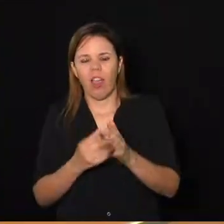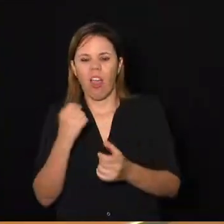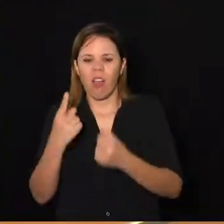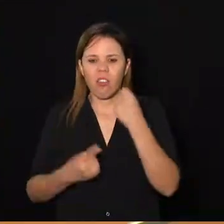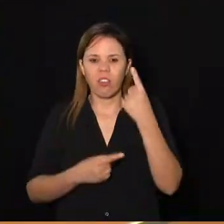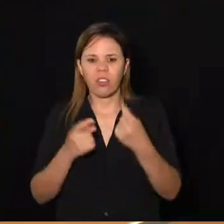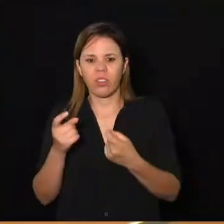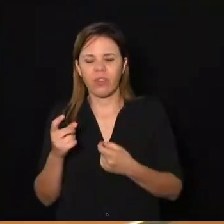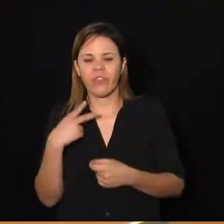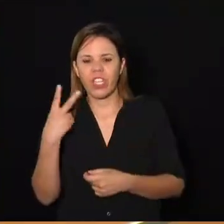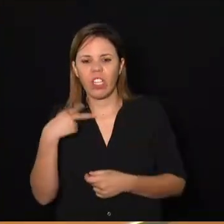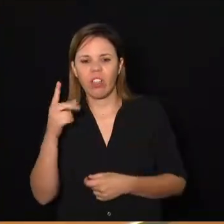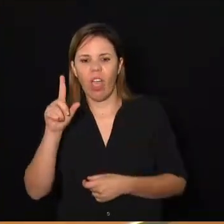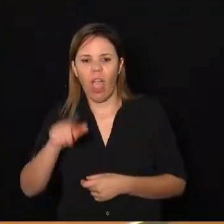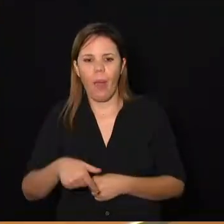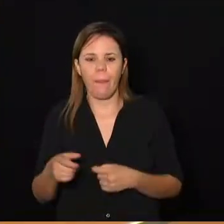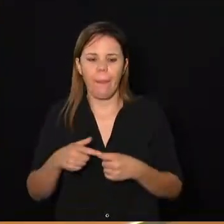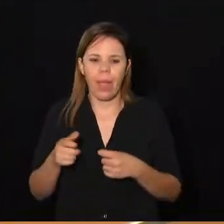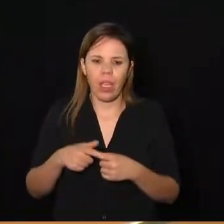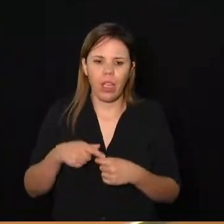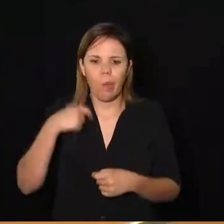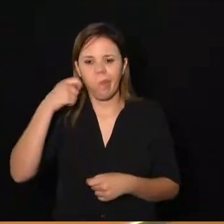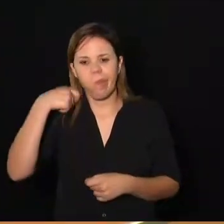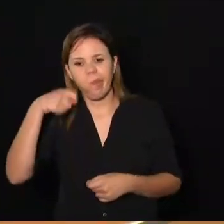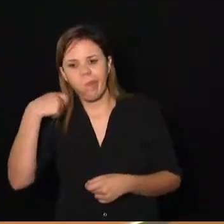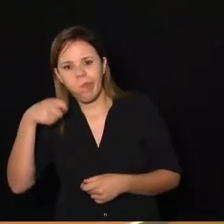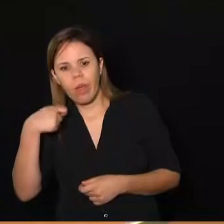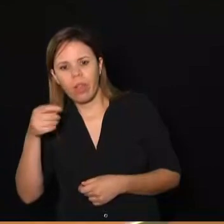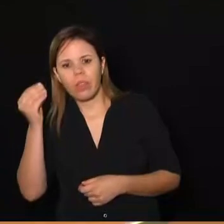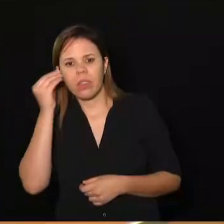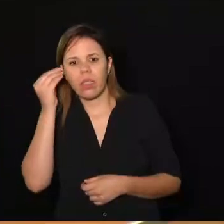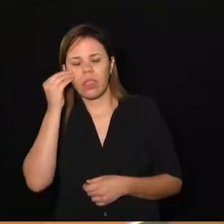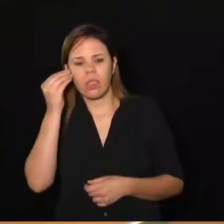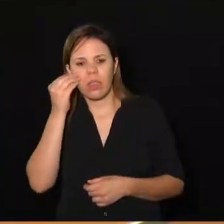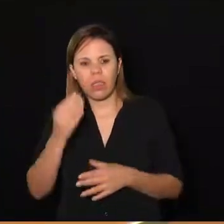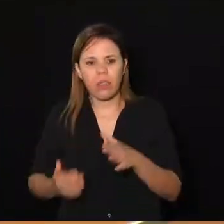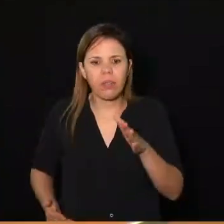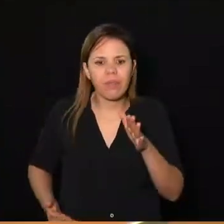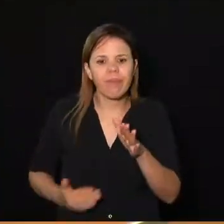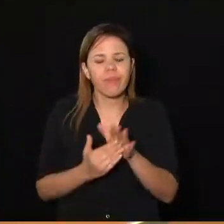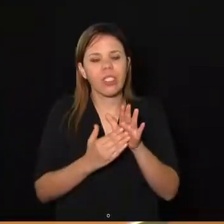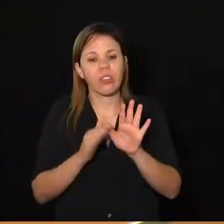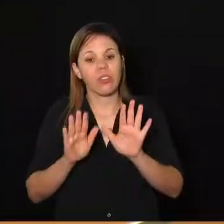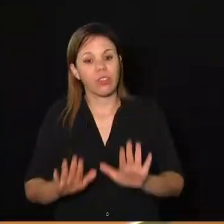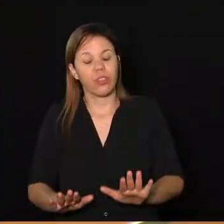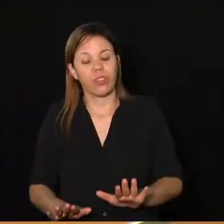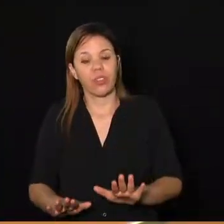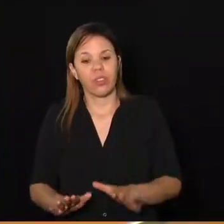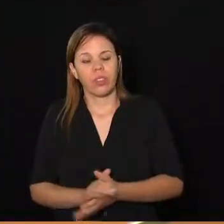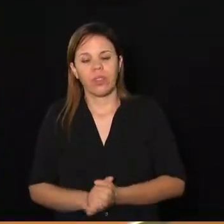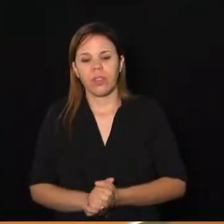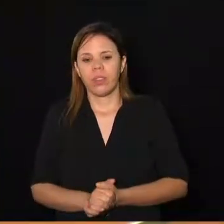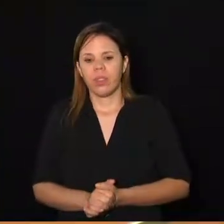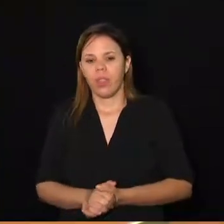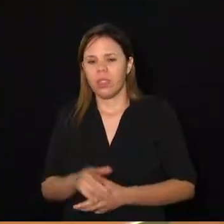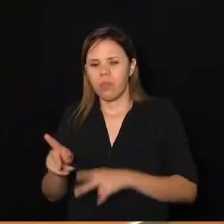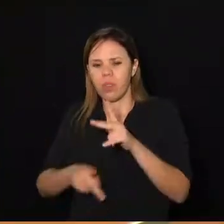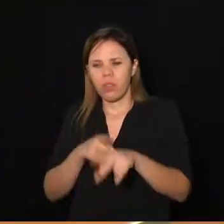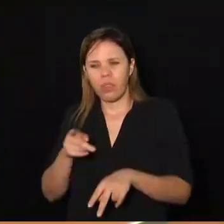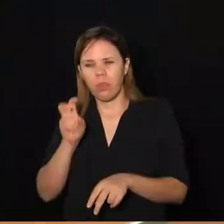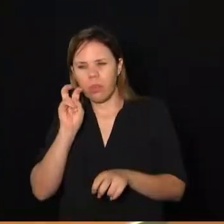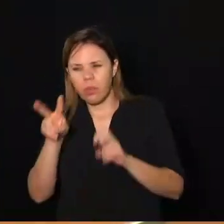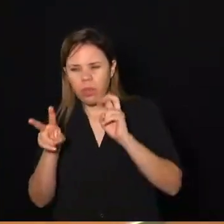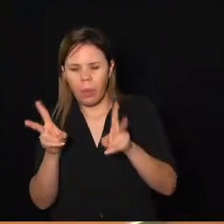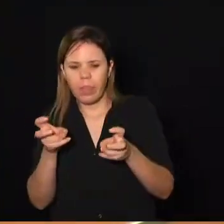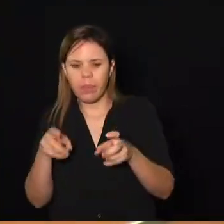eu já estou percebendo que os advogados já estão tentando melar também e o povo aqui também está percebendo mas bispo e vereador